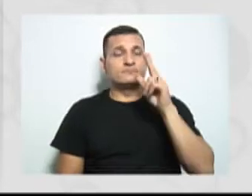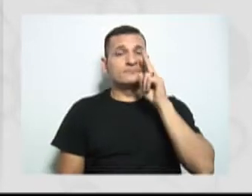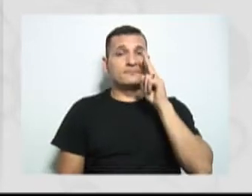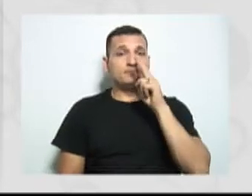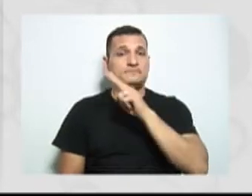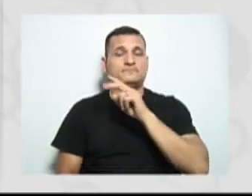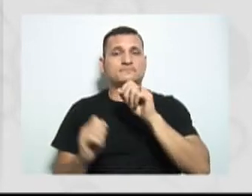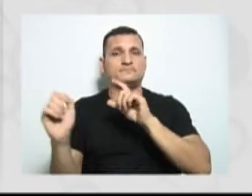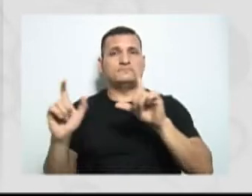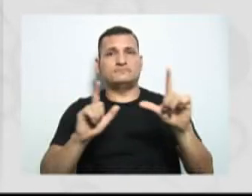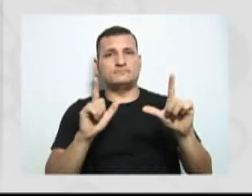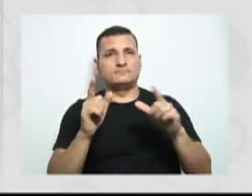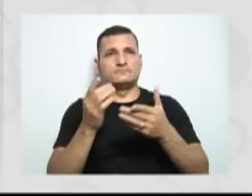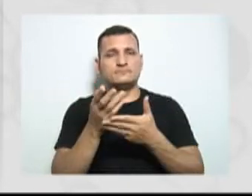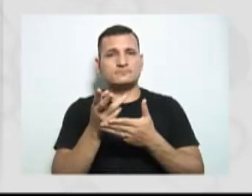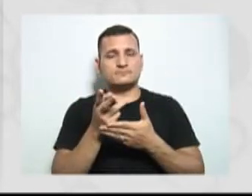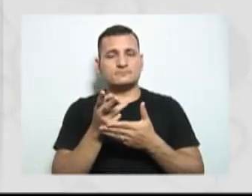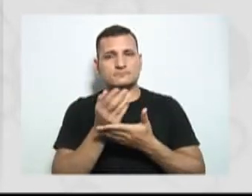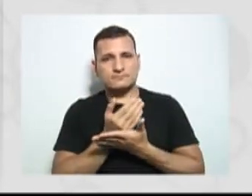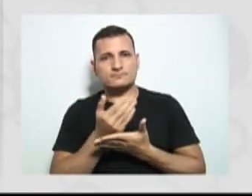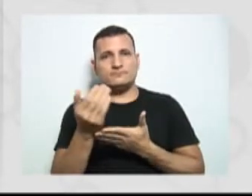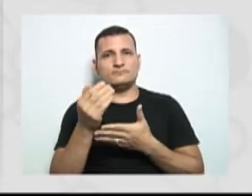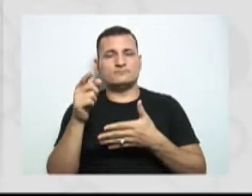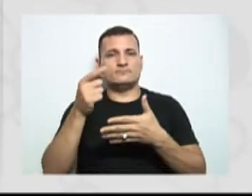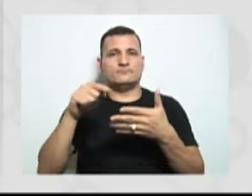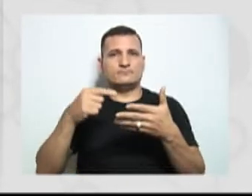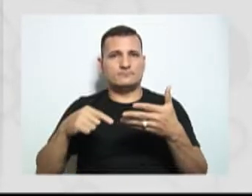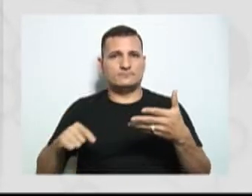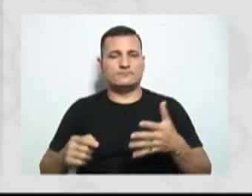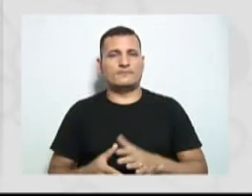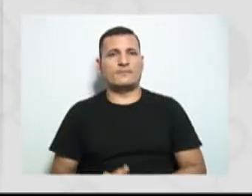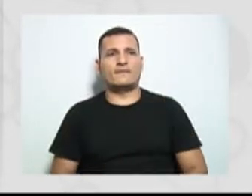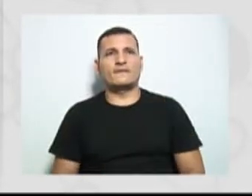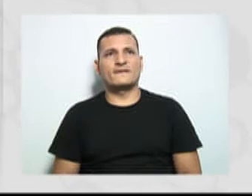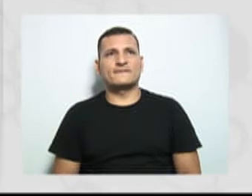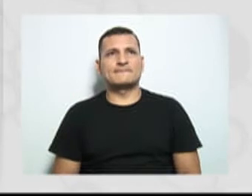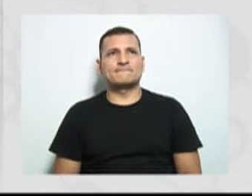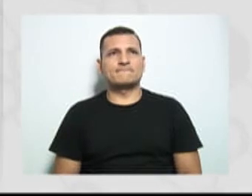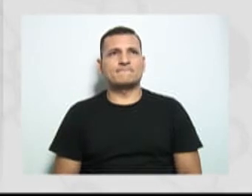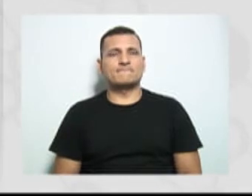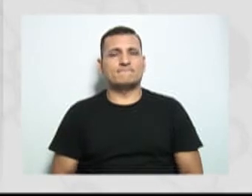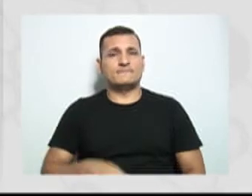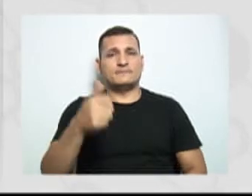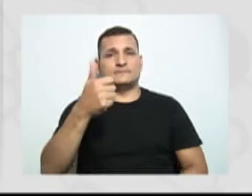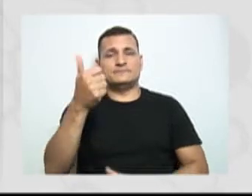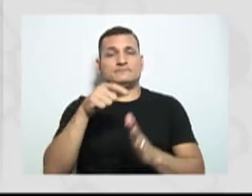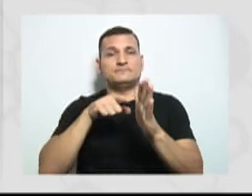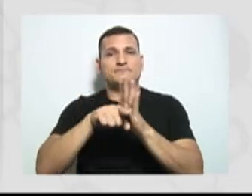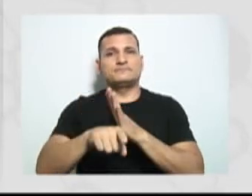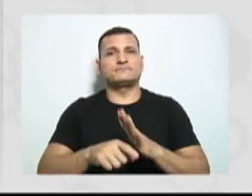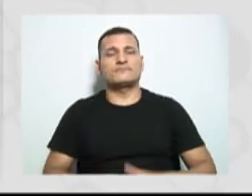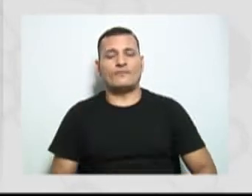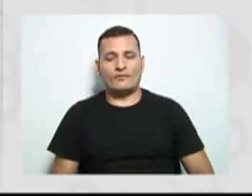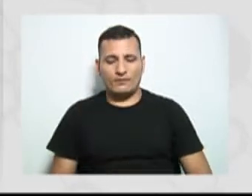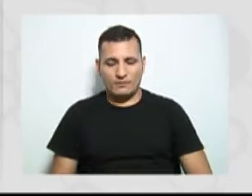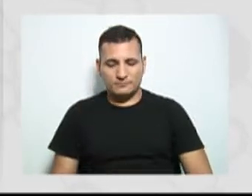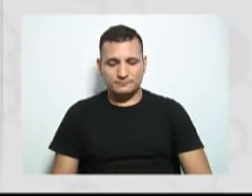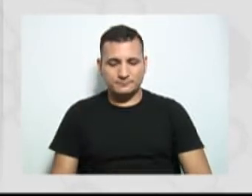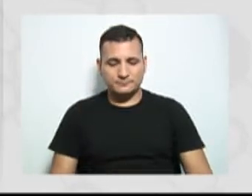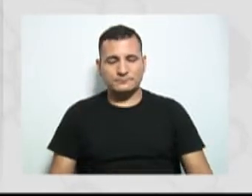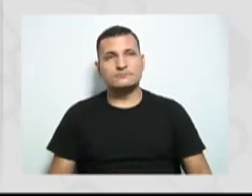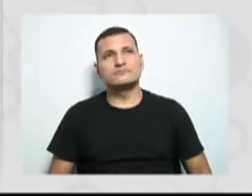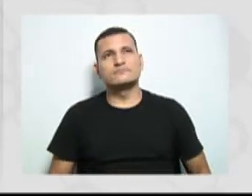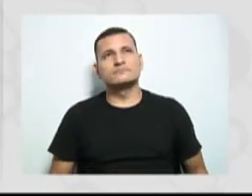continuar a nossa correção. Para fazer a nossa correção. A nossa primeira questão pedia o quê? Ela pedia o quê?